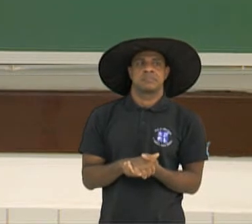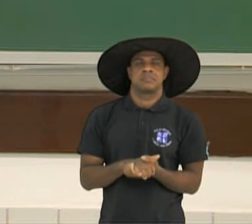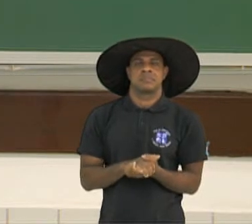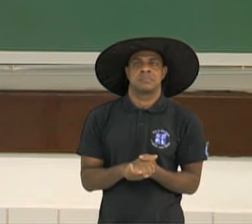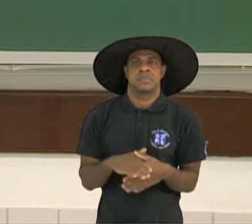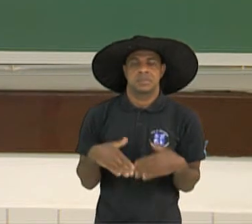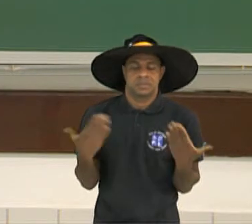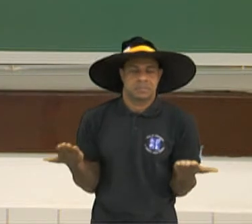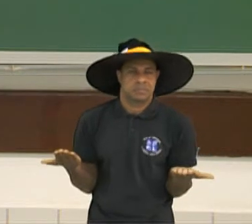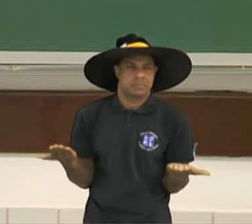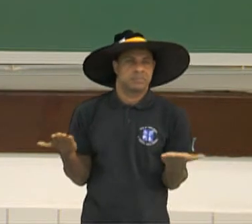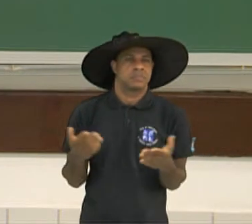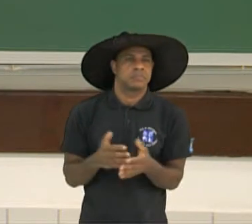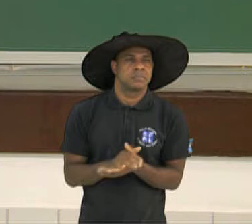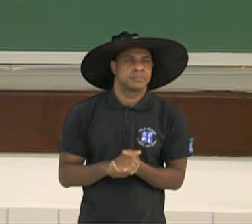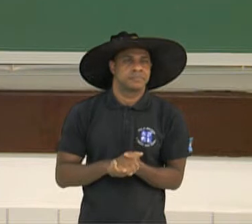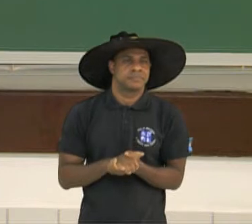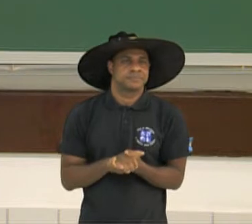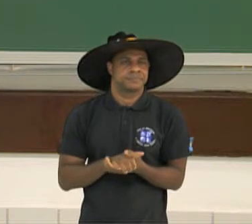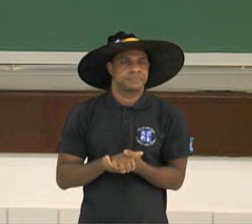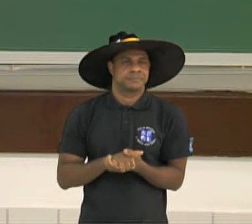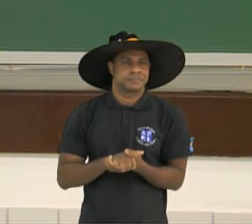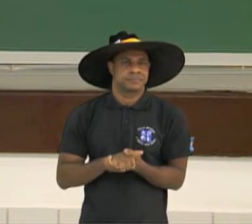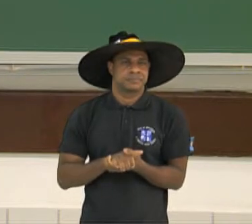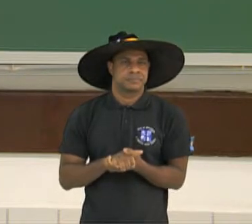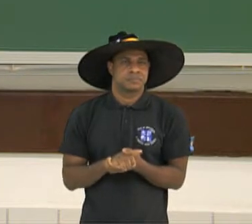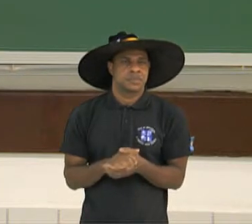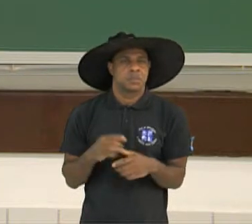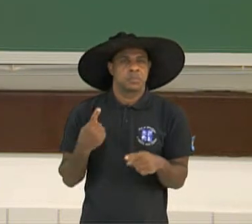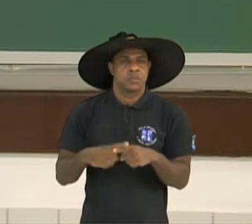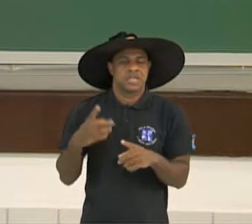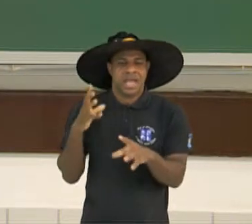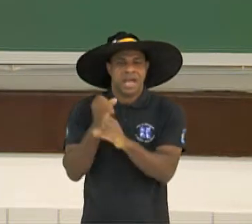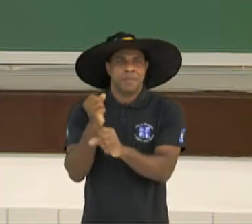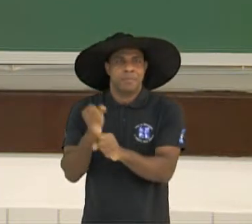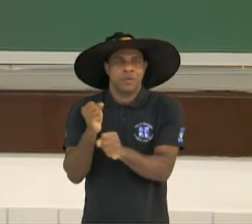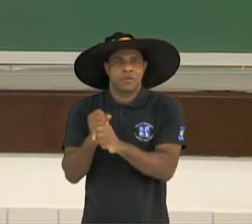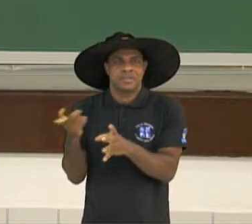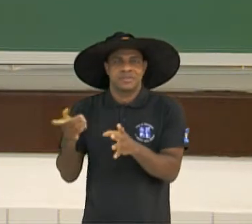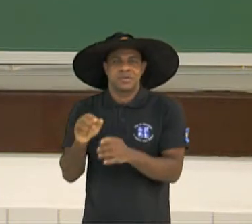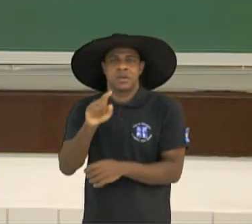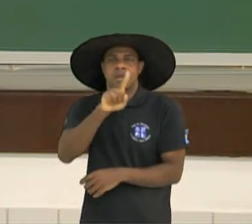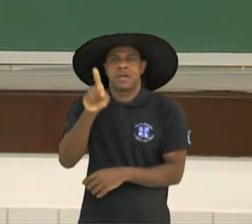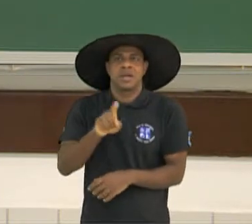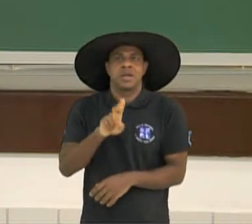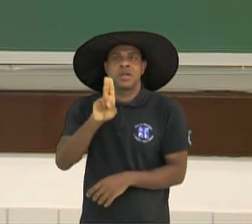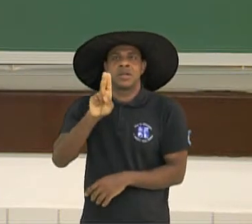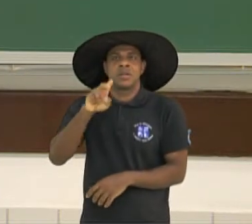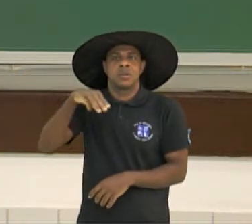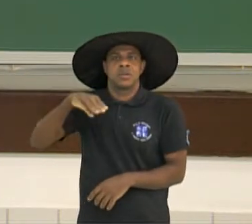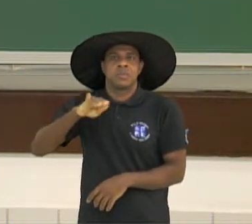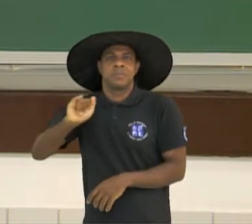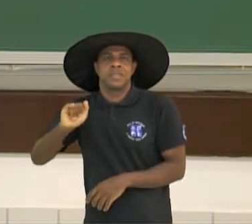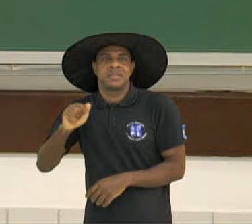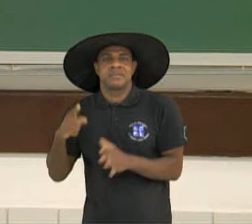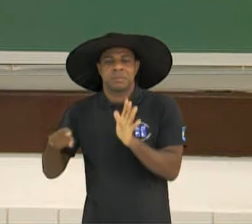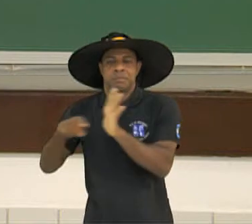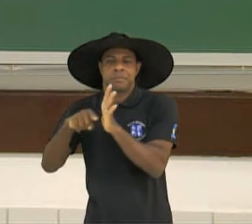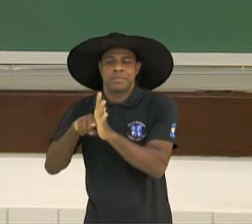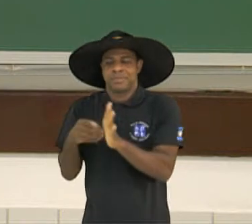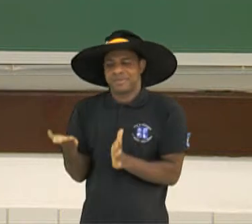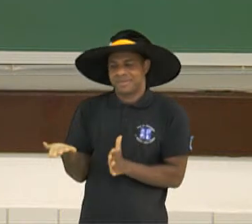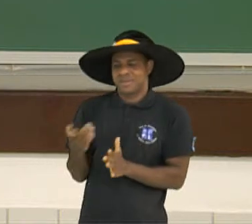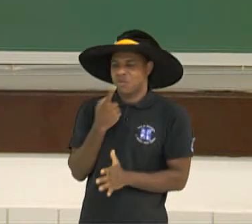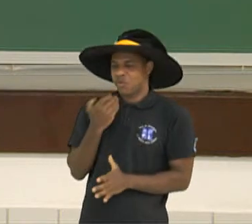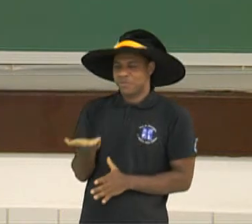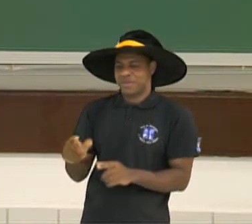Ok. Why was the zombie scoreboard negative? Por que a pontuação do zumbi está negativada? Because he only